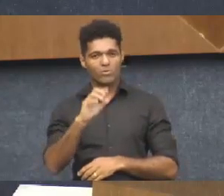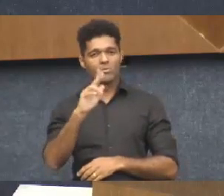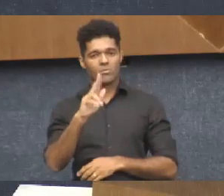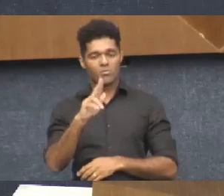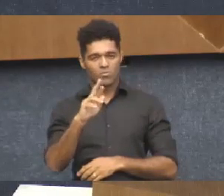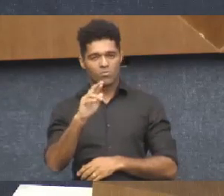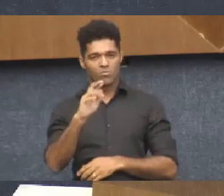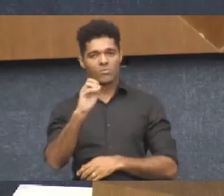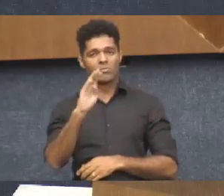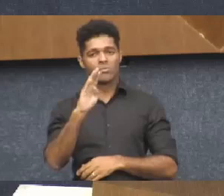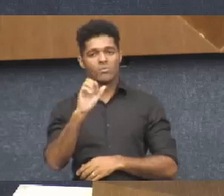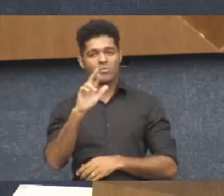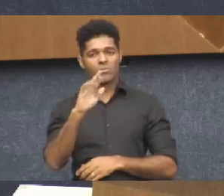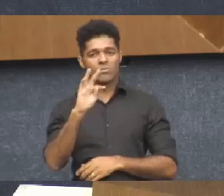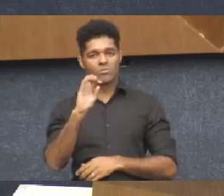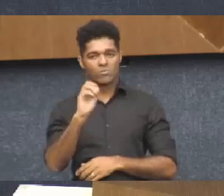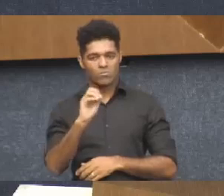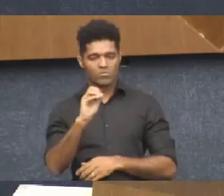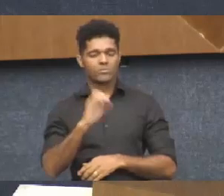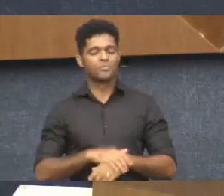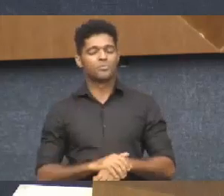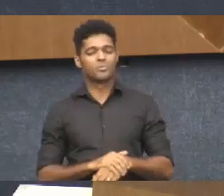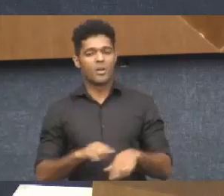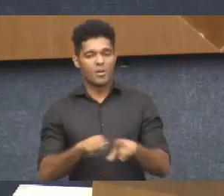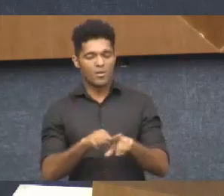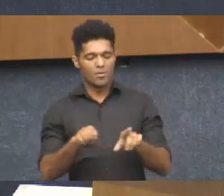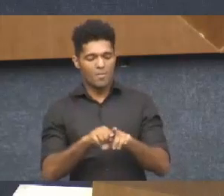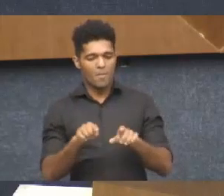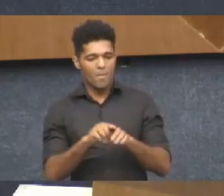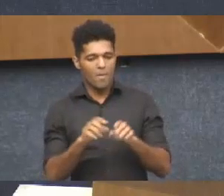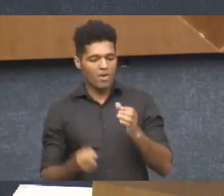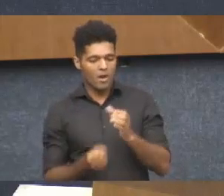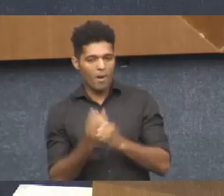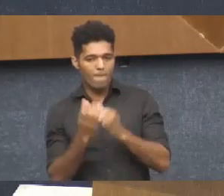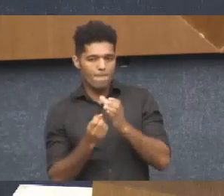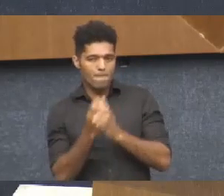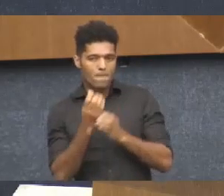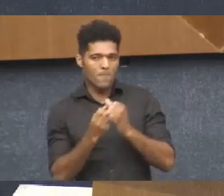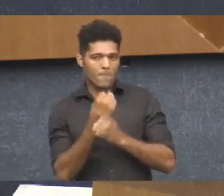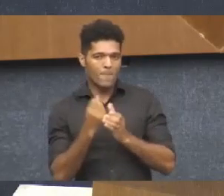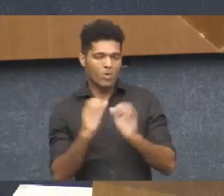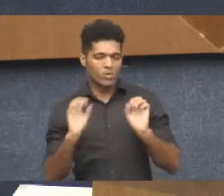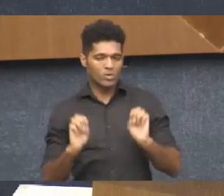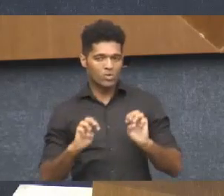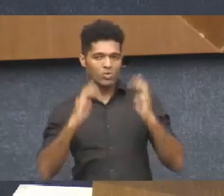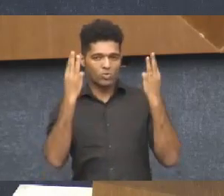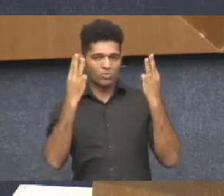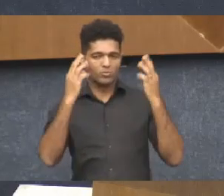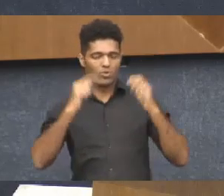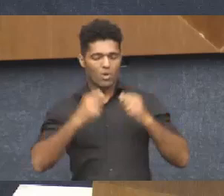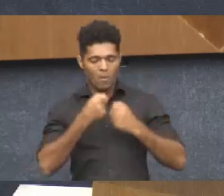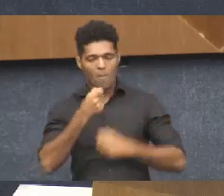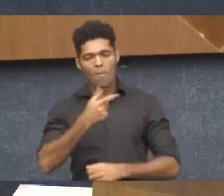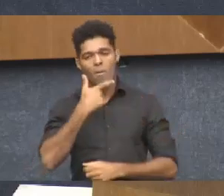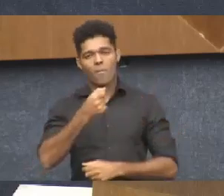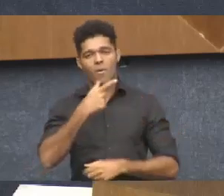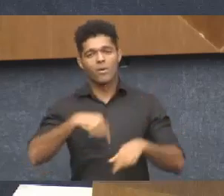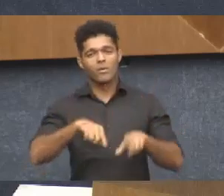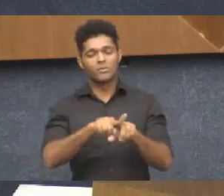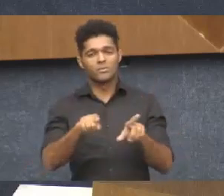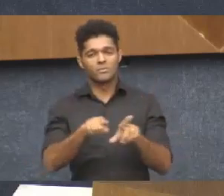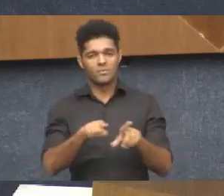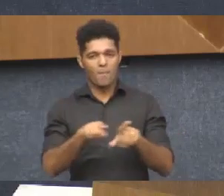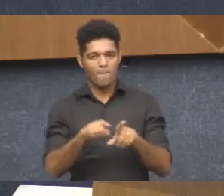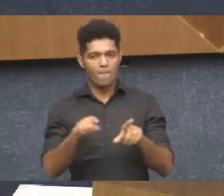mineridade, apresentador e comediante de stand-up. O projeto de indicação é de autoria do vereador Wilsinho